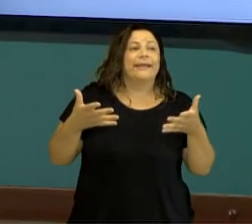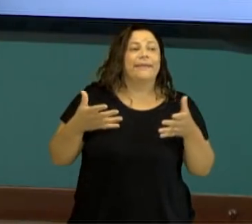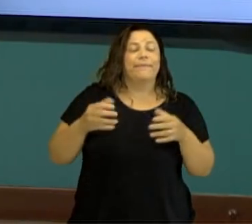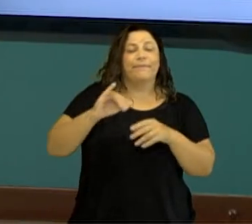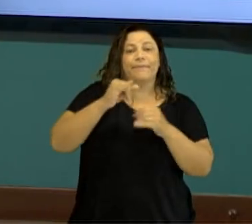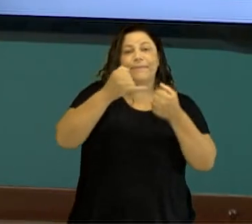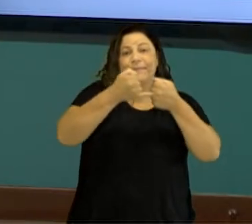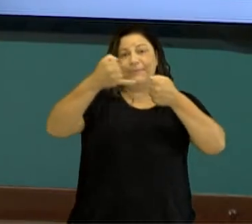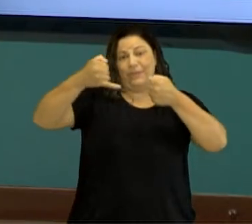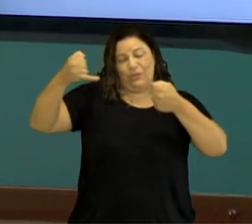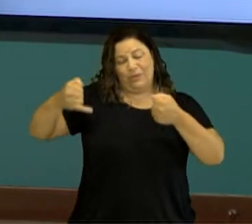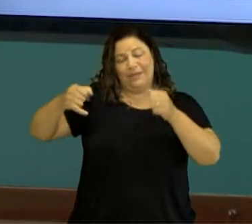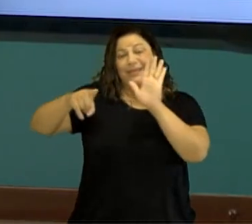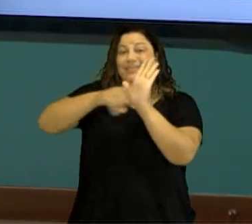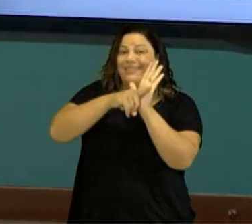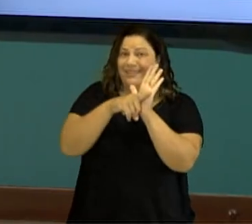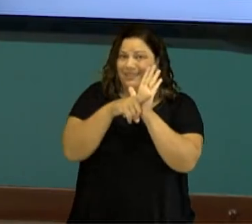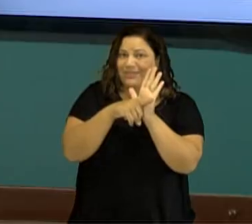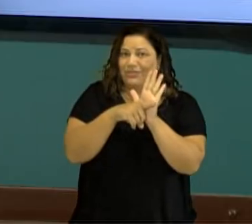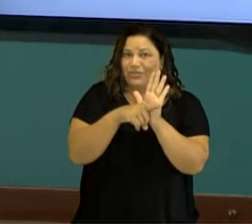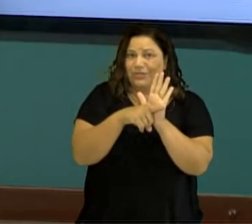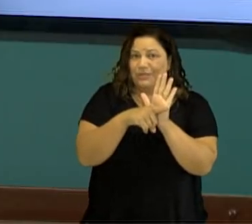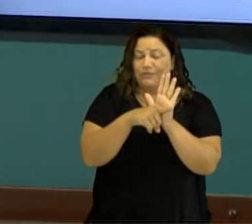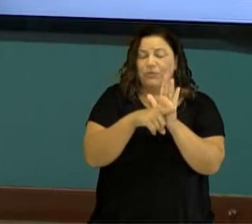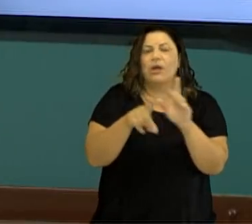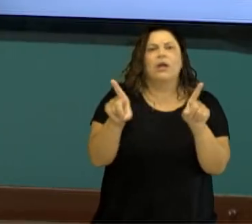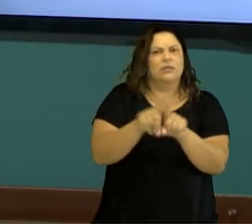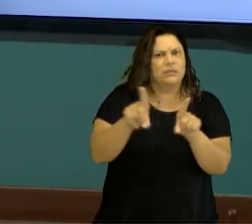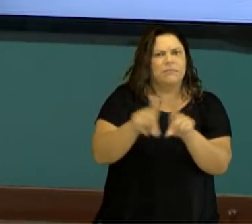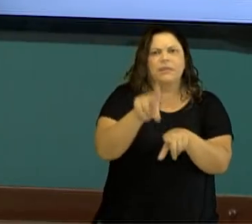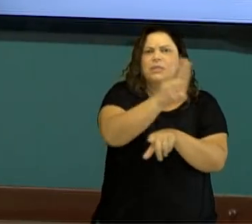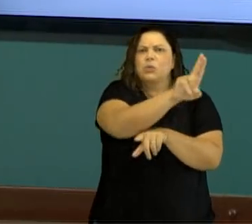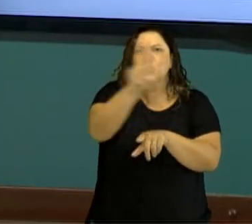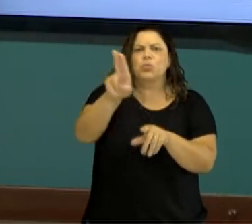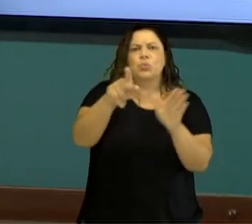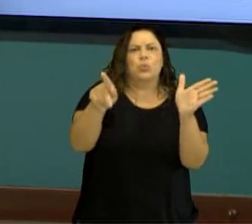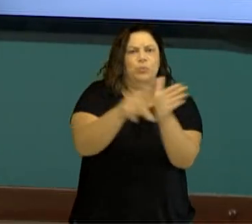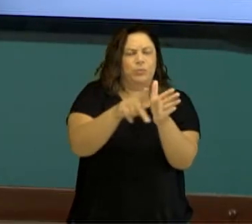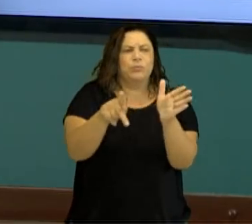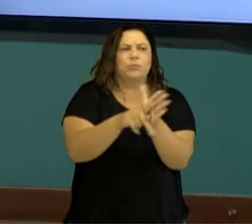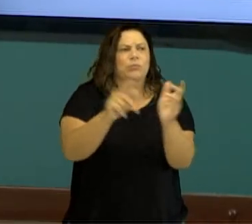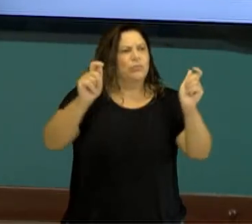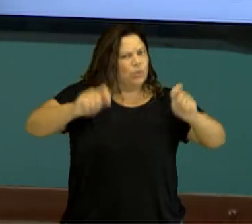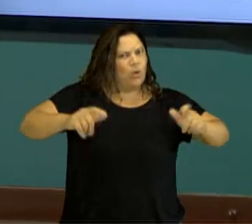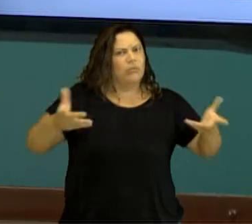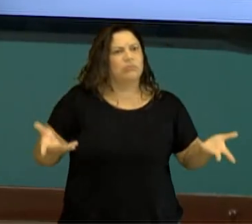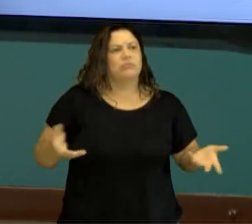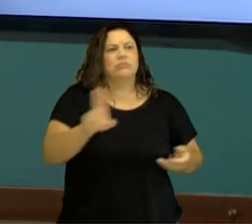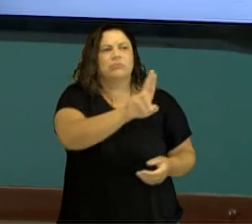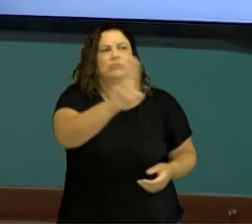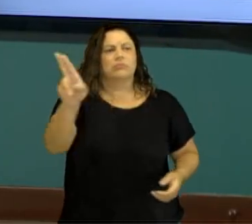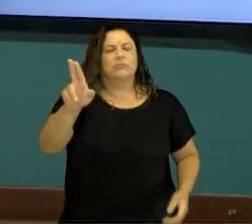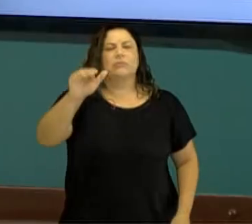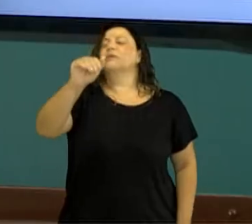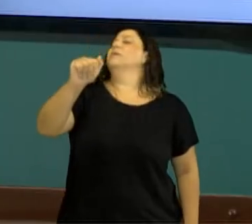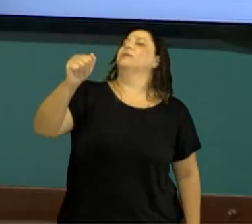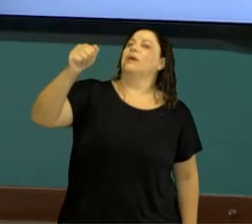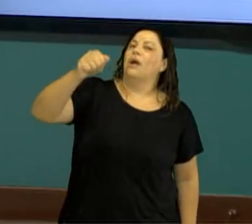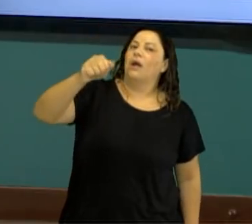negativo. O íon negativo, ele também tem um nome próprio. O íon negativo vai se chamar